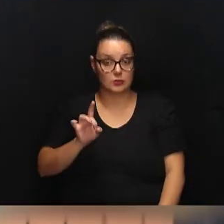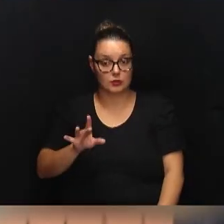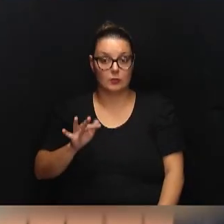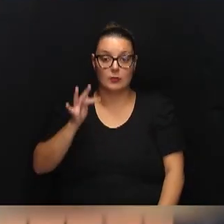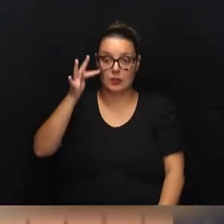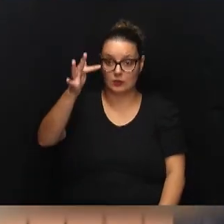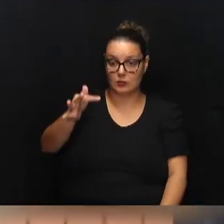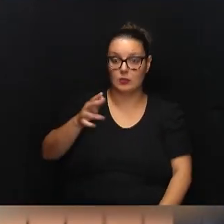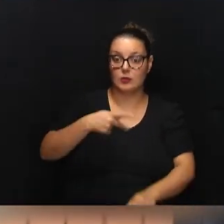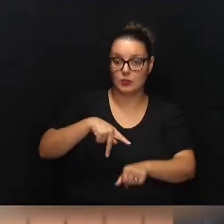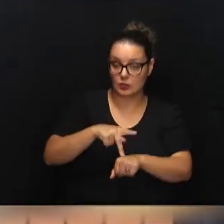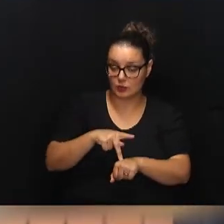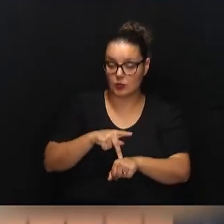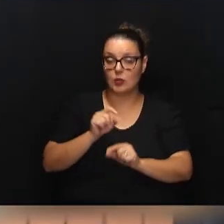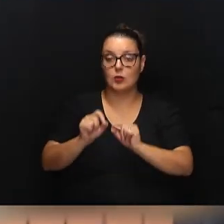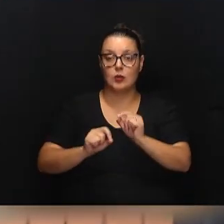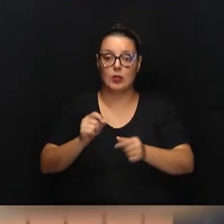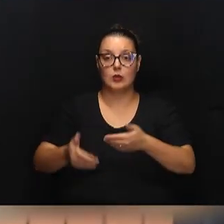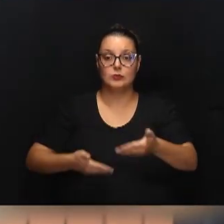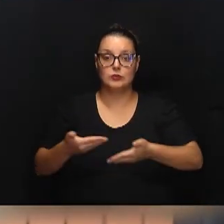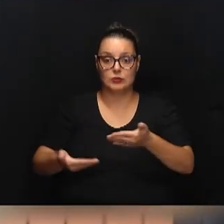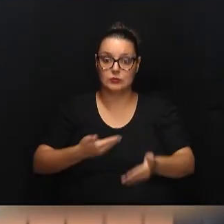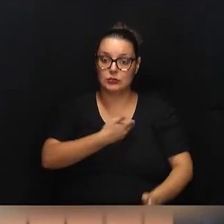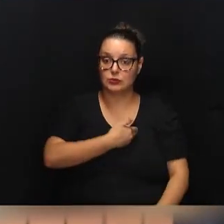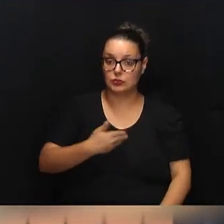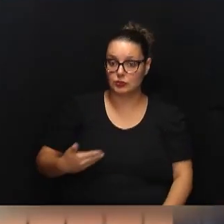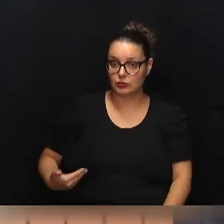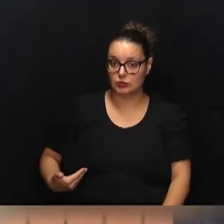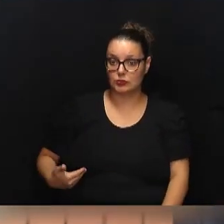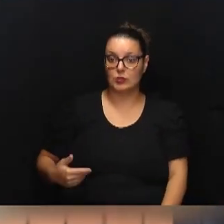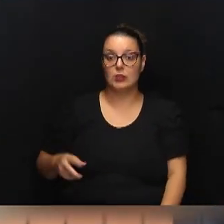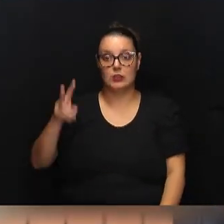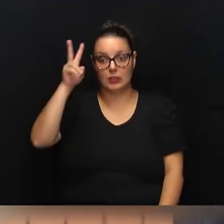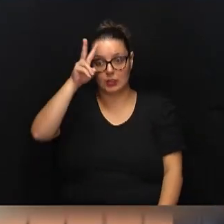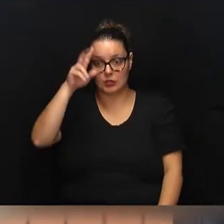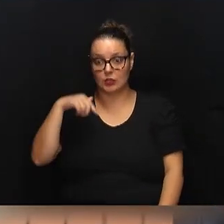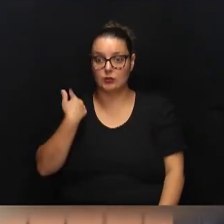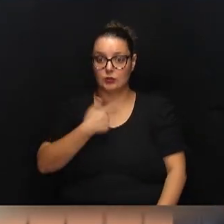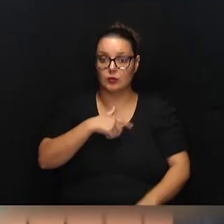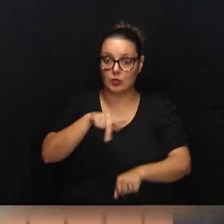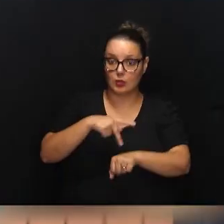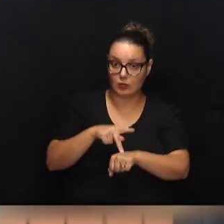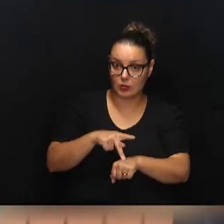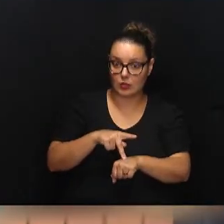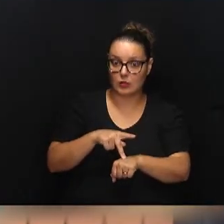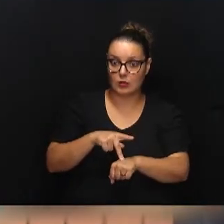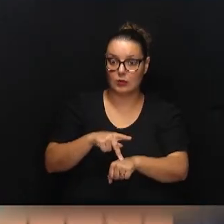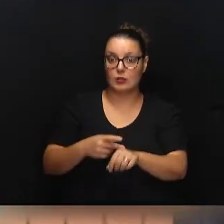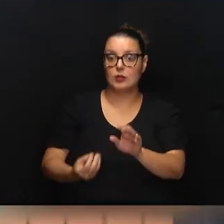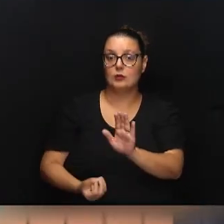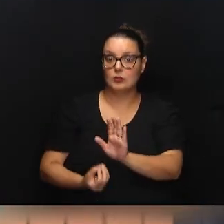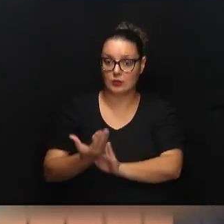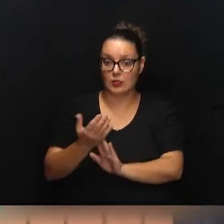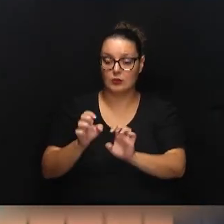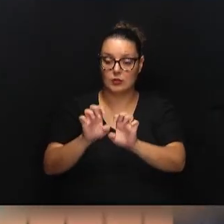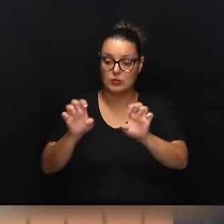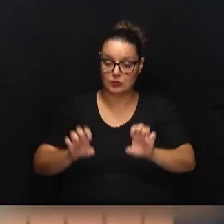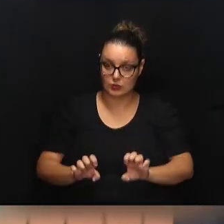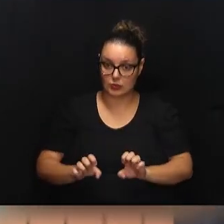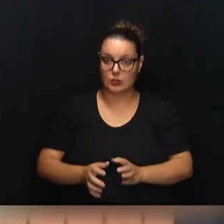futuro do nosso país, que são os serviços públicos. Na história do nosso país, um país que foi fundado,